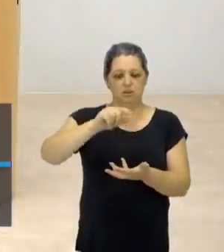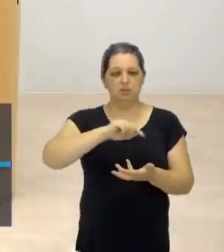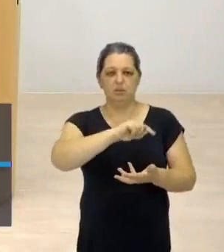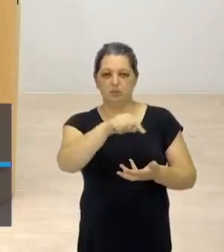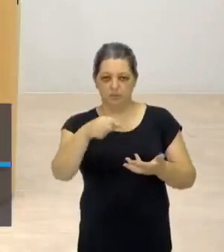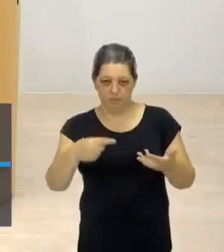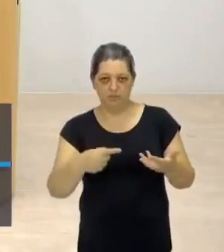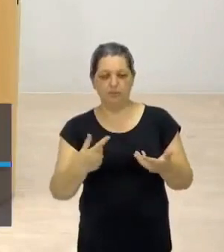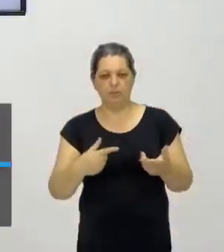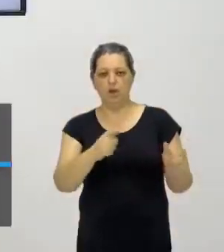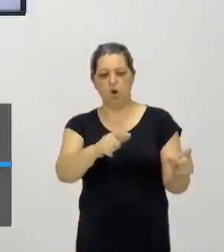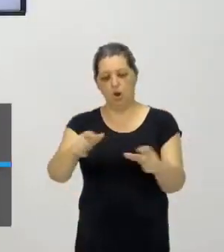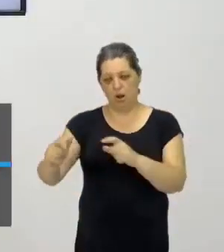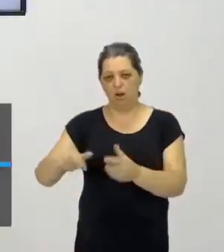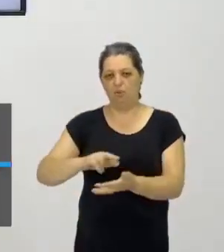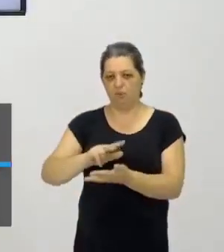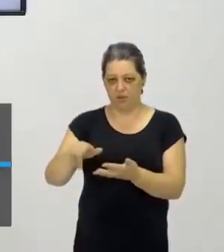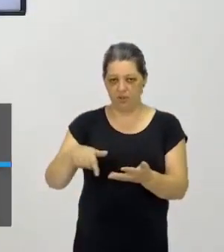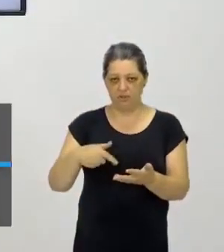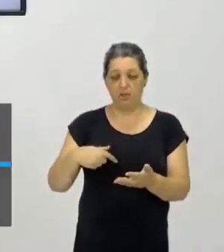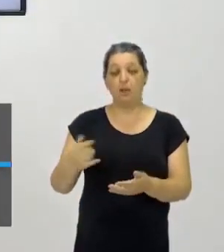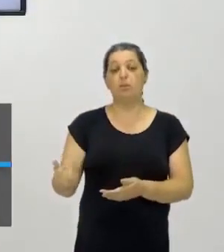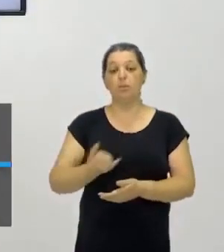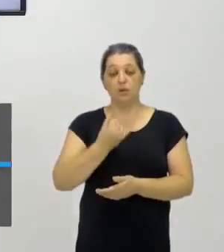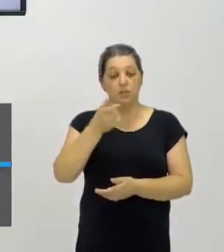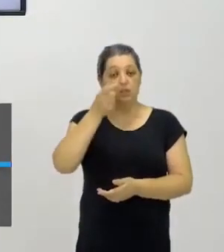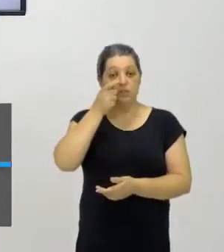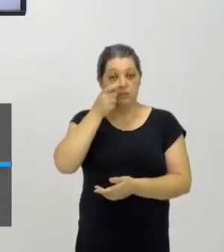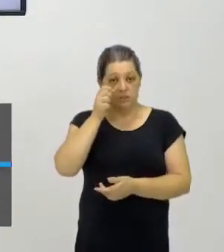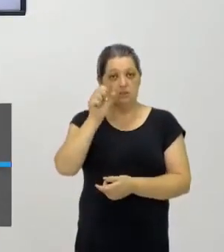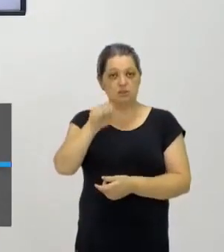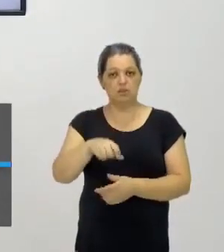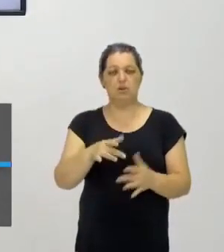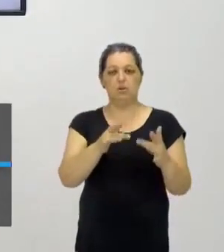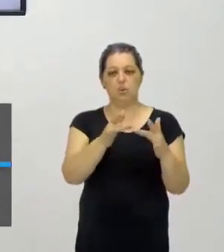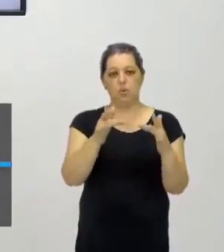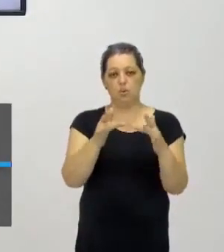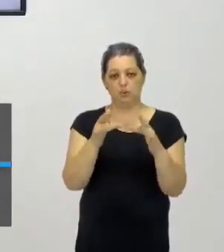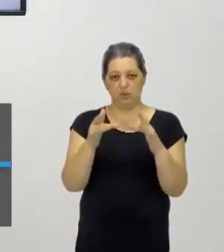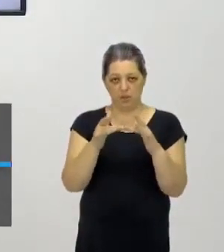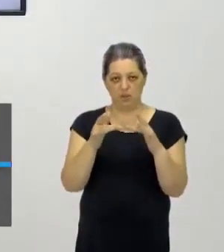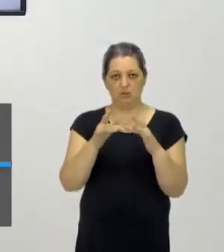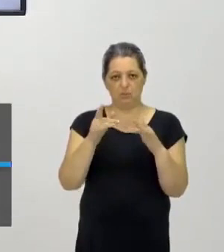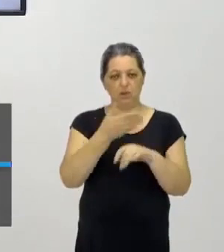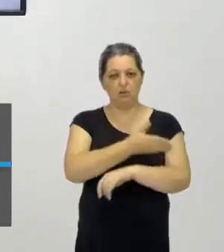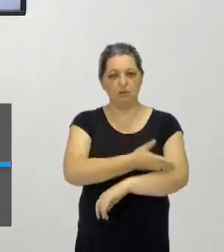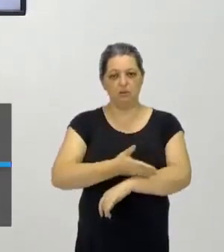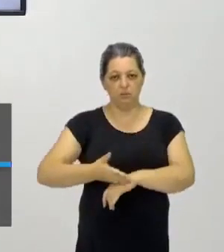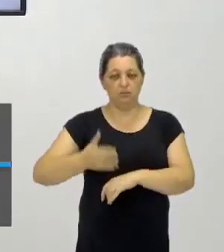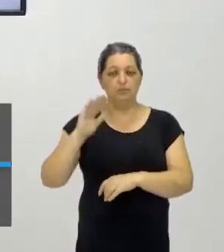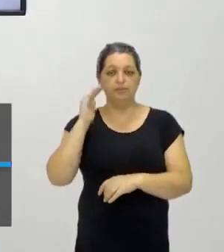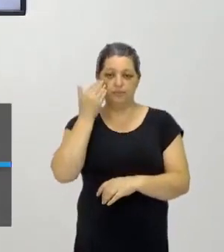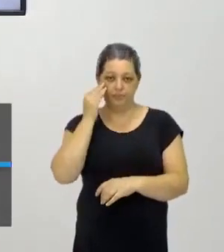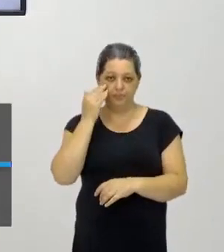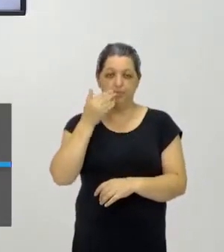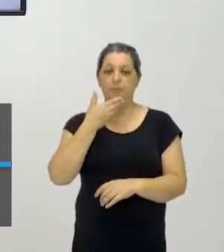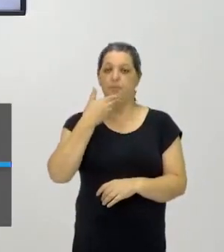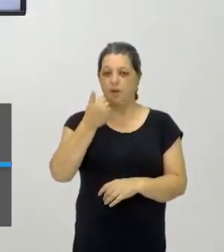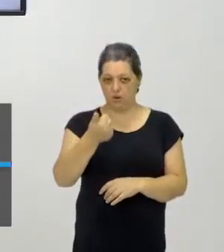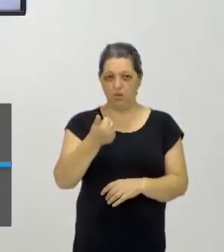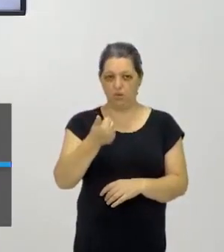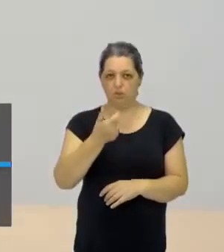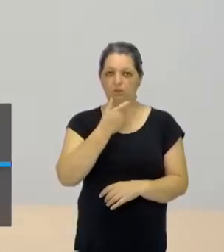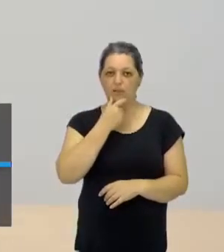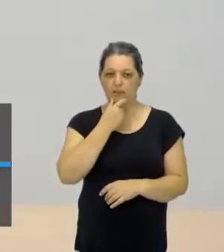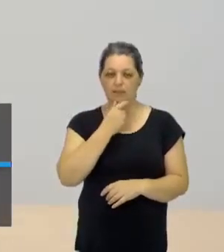de diferentes locais. Então, é importante que eu assista assim e que eu entre em contato com isso para acostumar e entender melhor aquilo que é